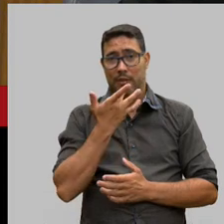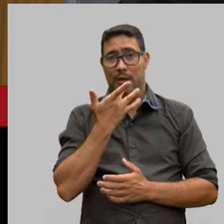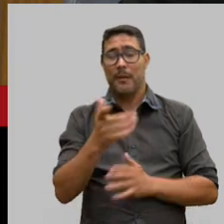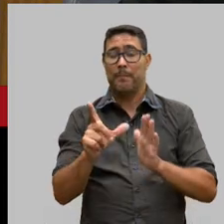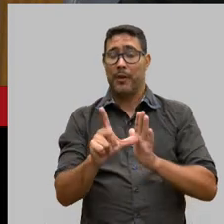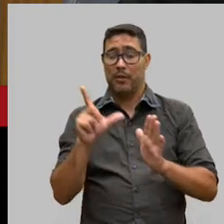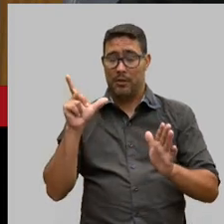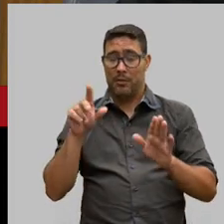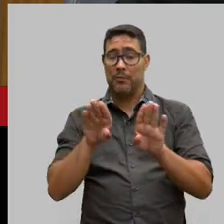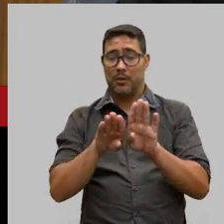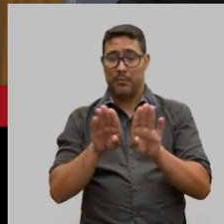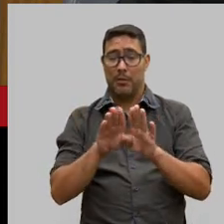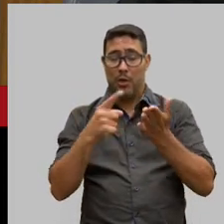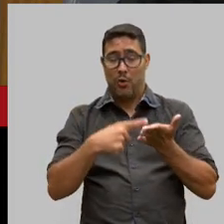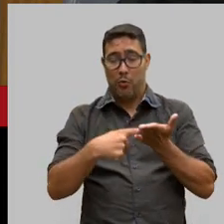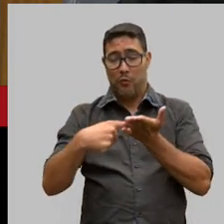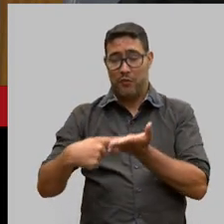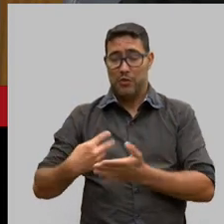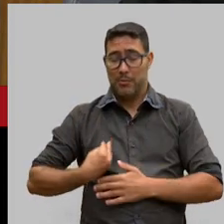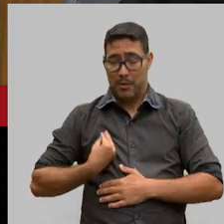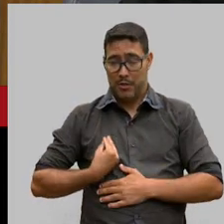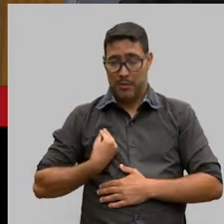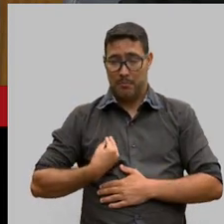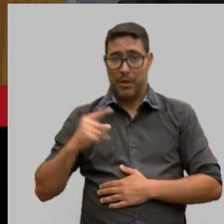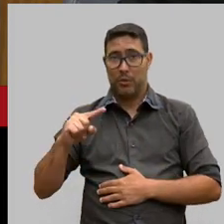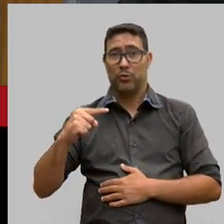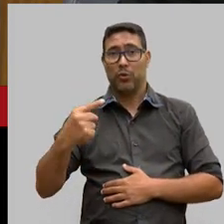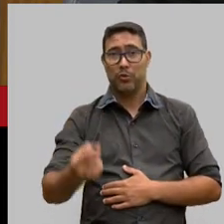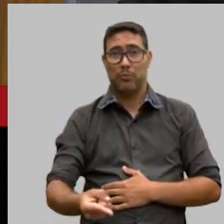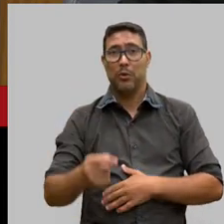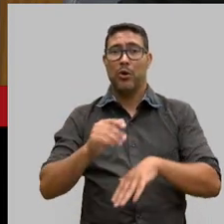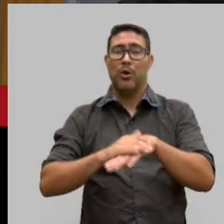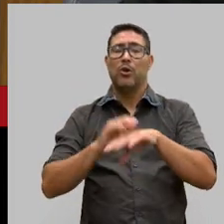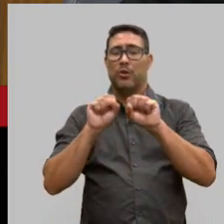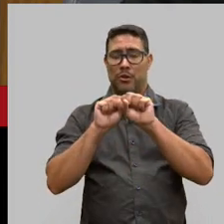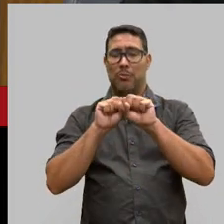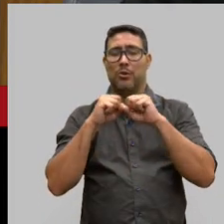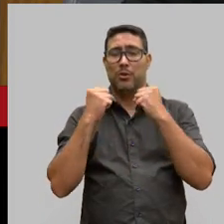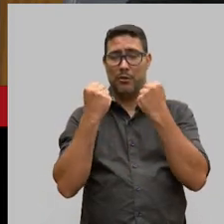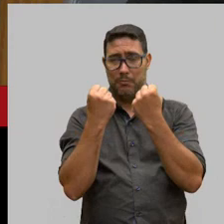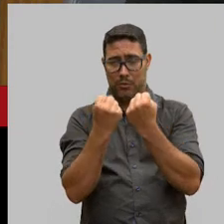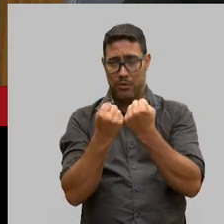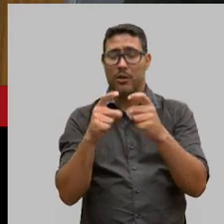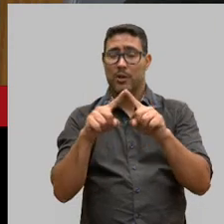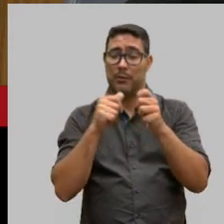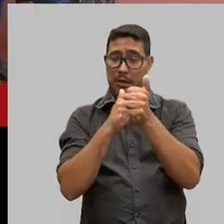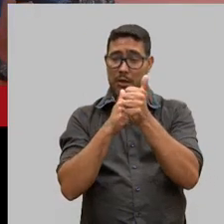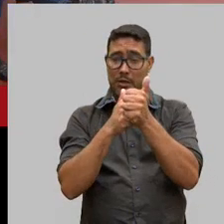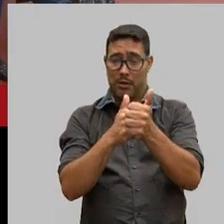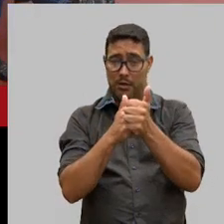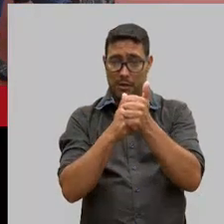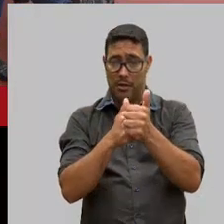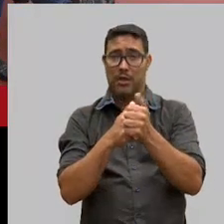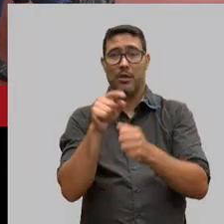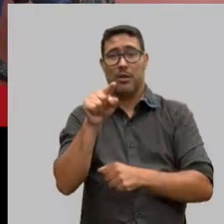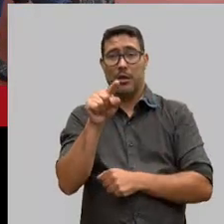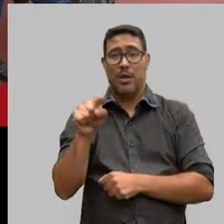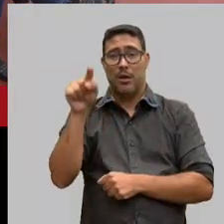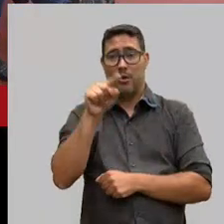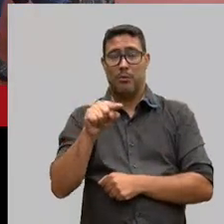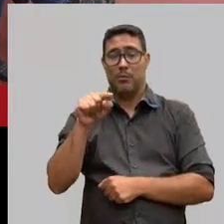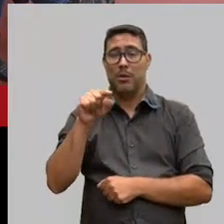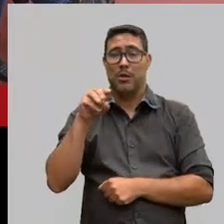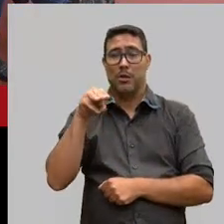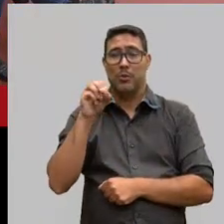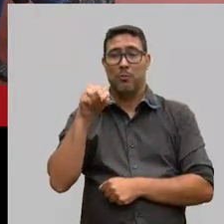para participar do nosso próximo simpósio eh a todos também a seguir a gente lá no @ Montano time pode mandar